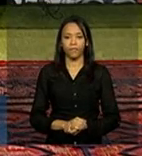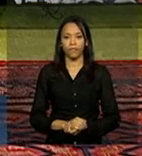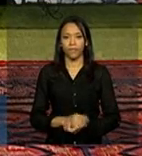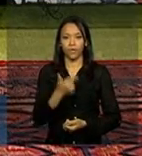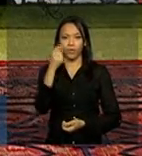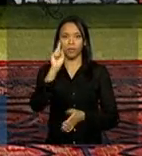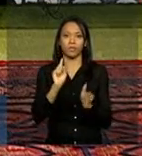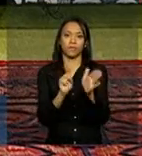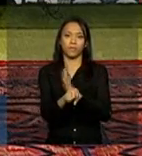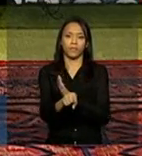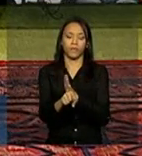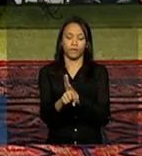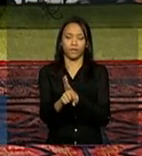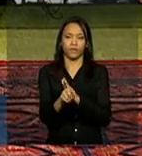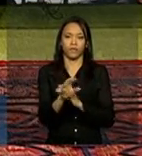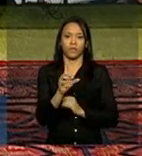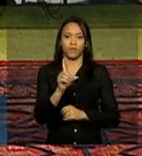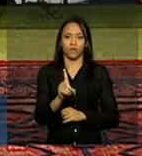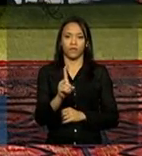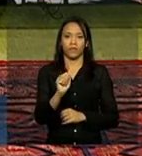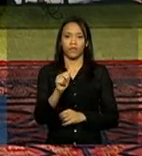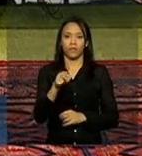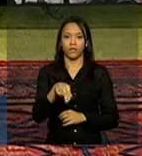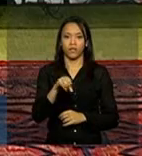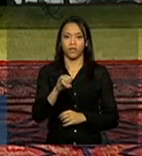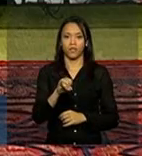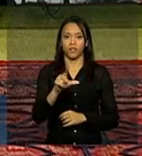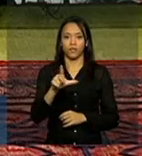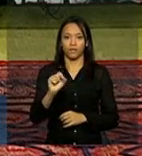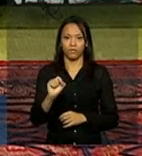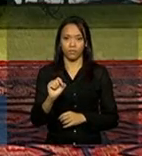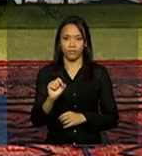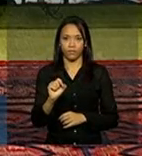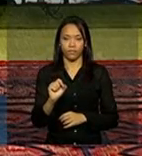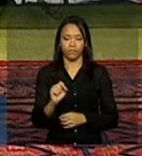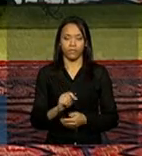Próxima pergunta é de Danilo Fariello, do Globo.